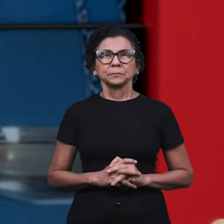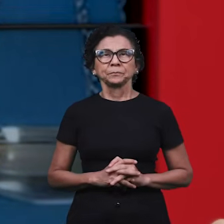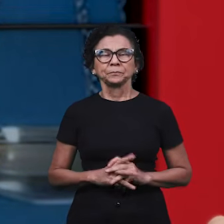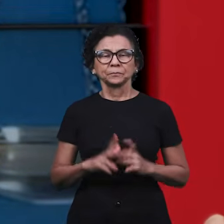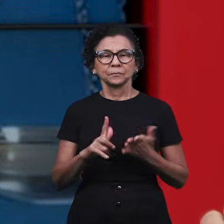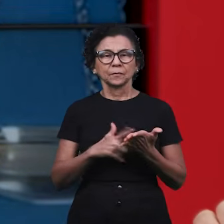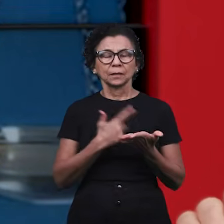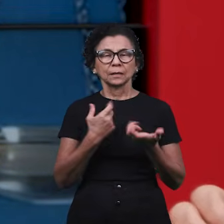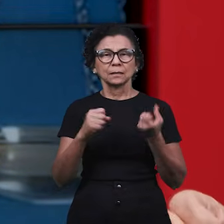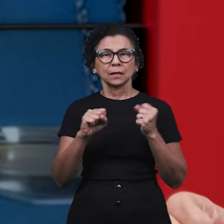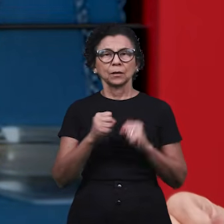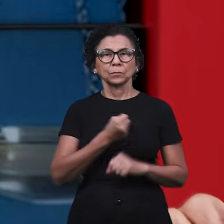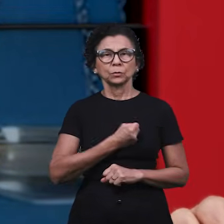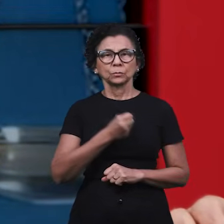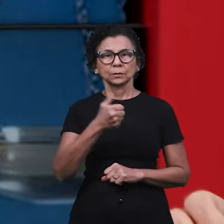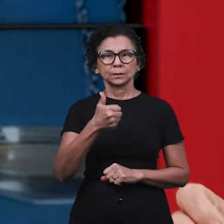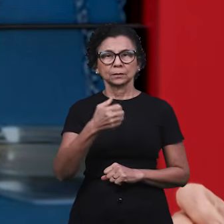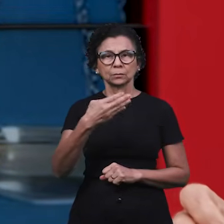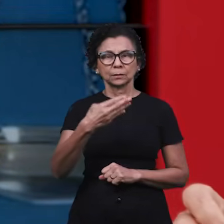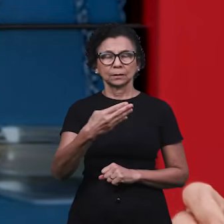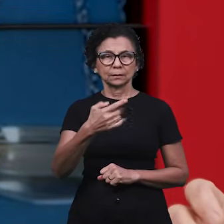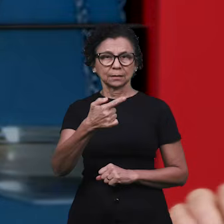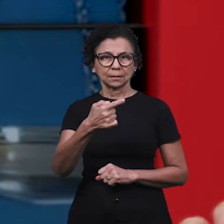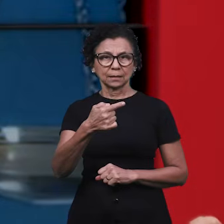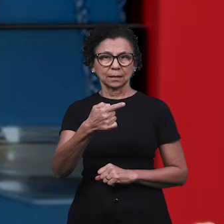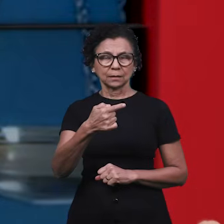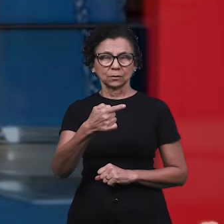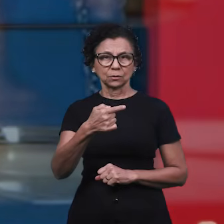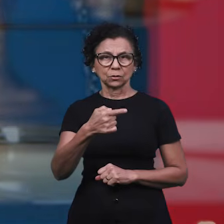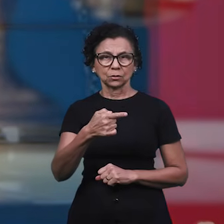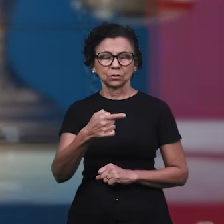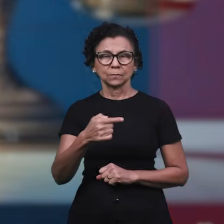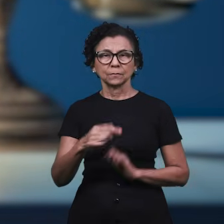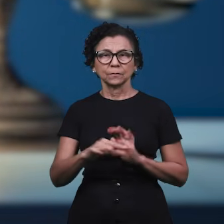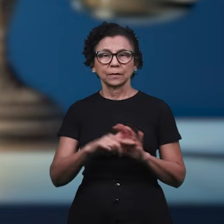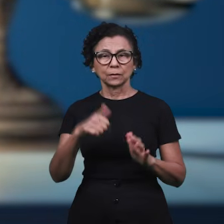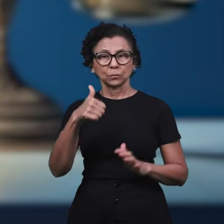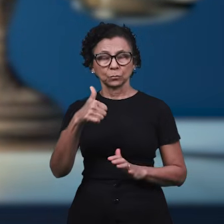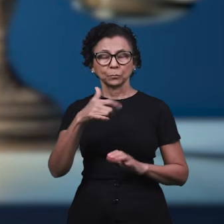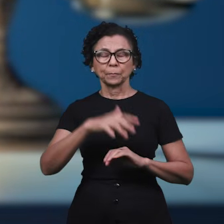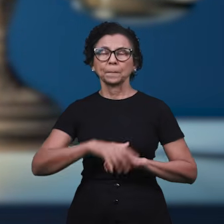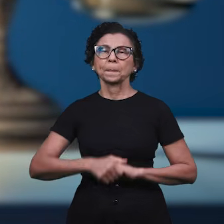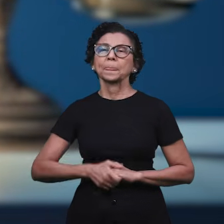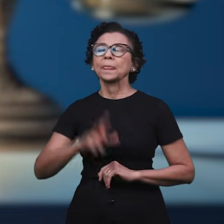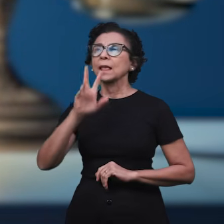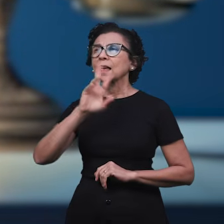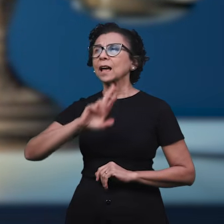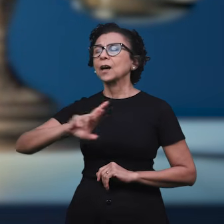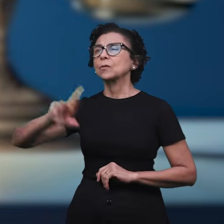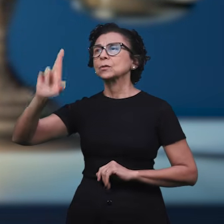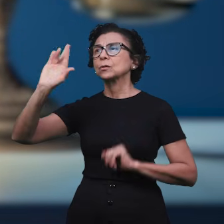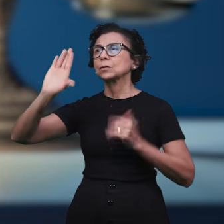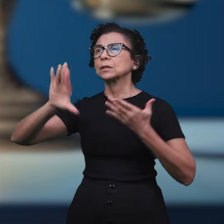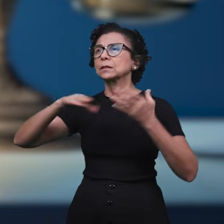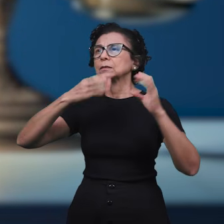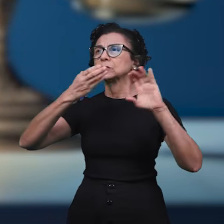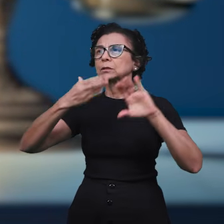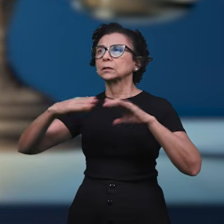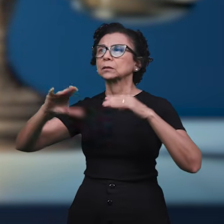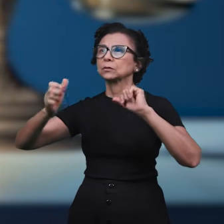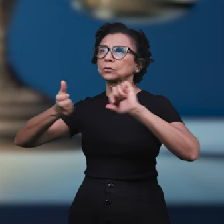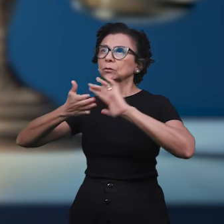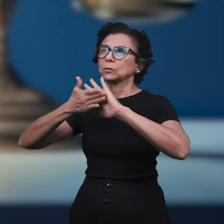Salmo 147, no verso 1, que diz assim: Louvai ao Senhor, porque é bom